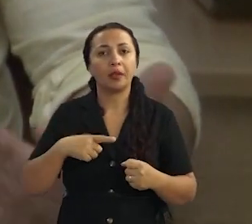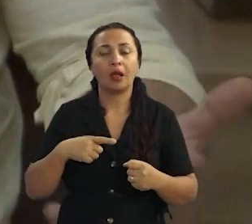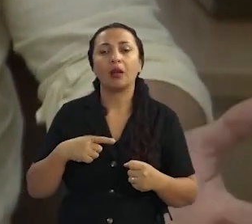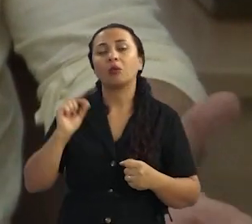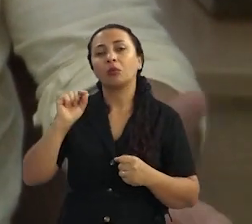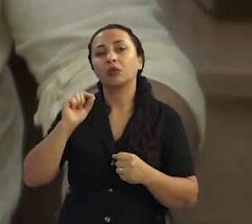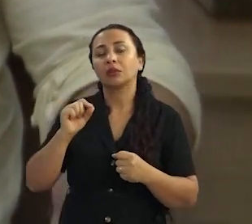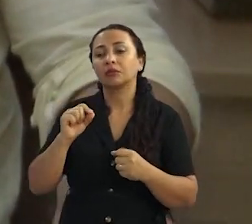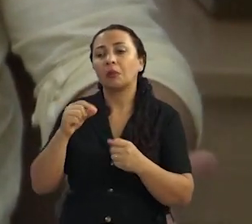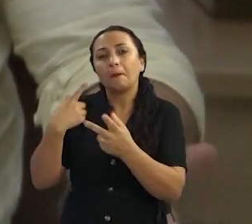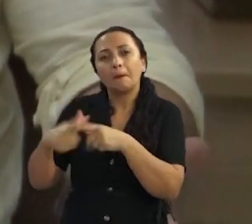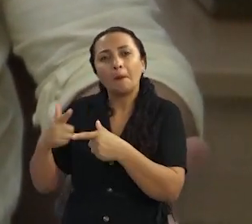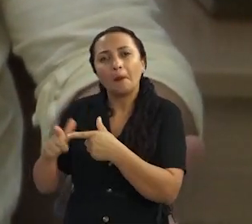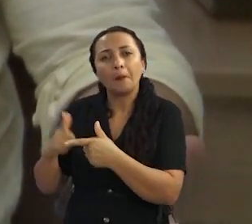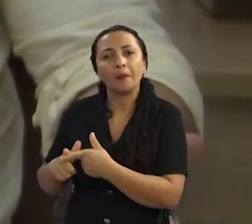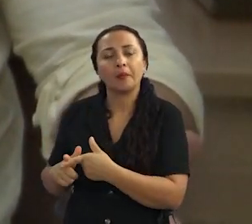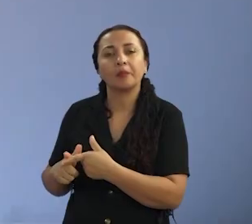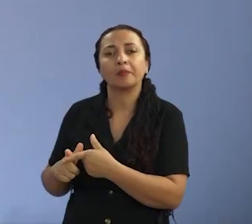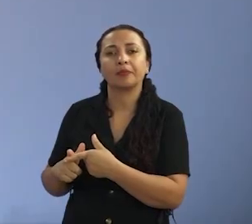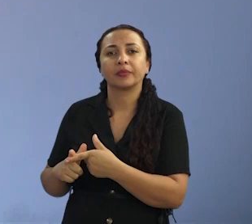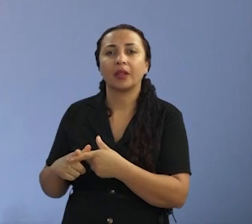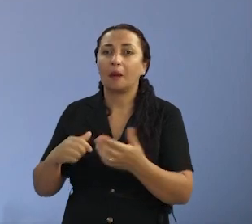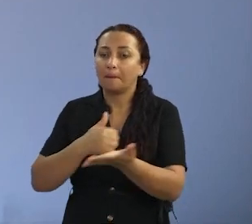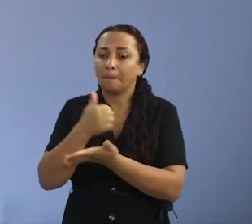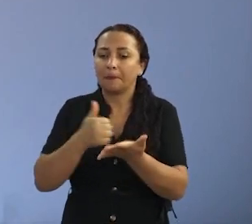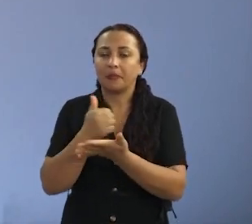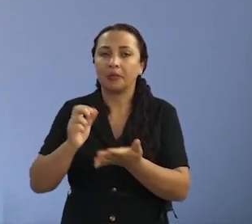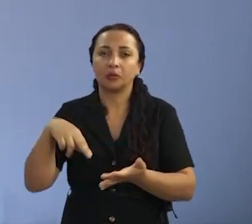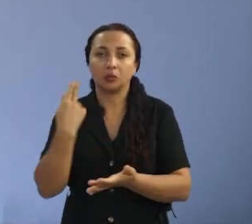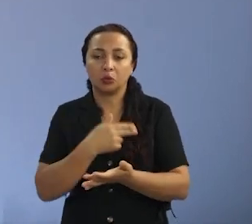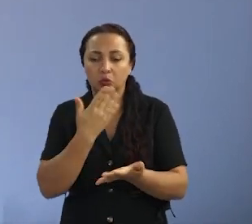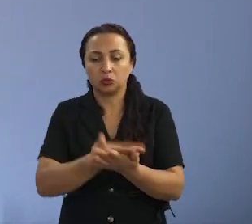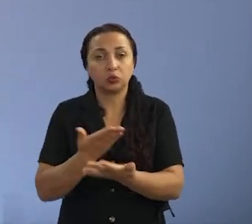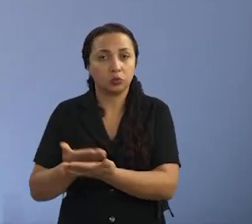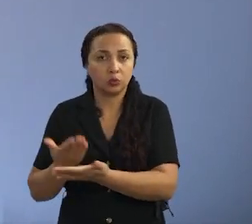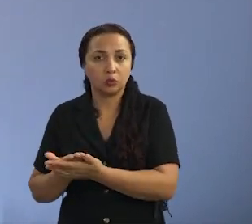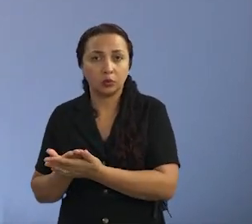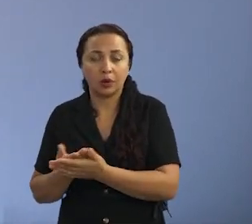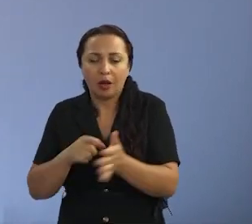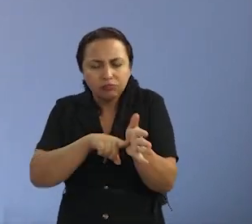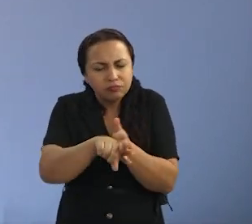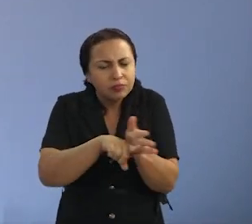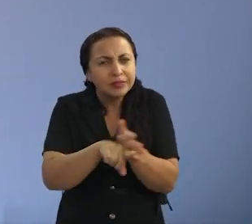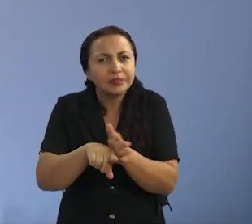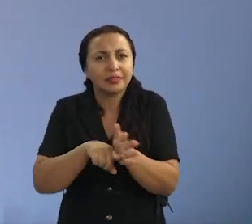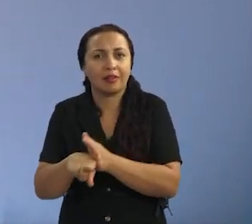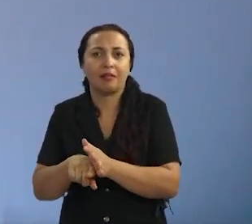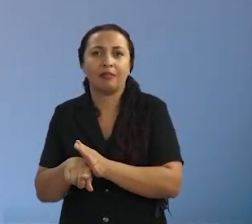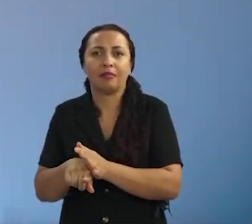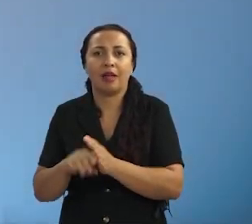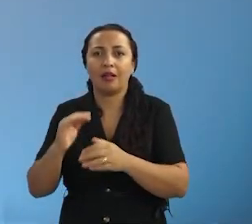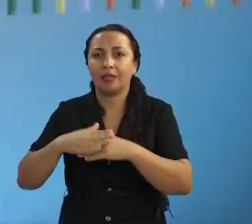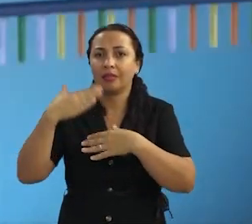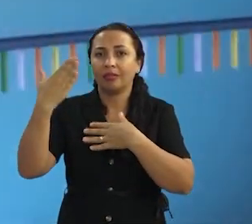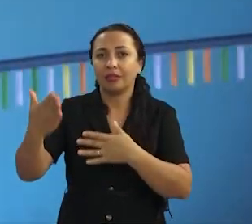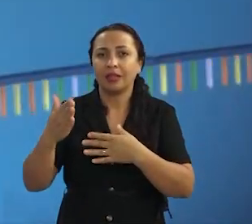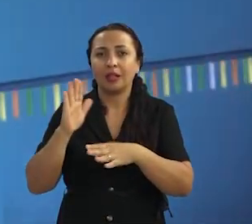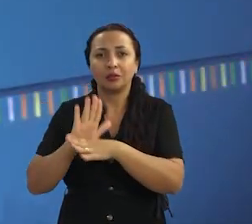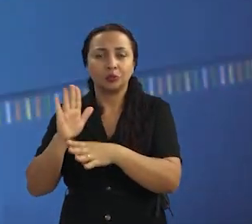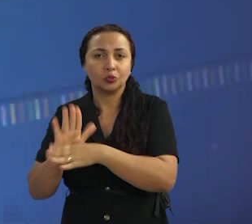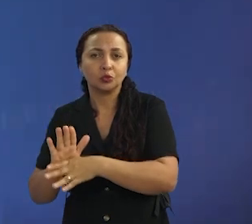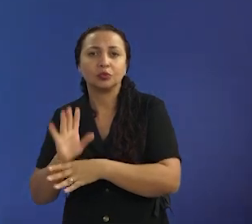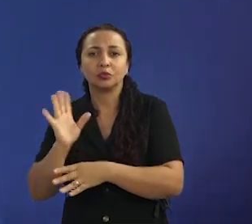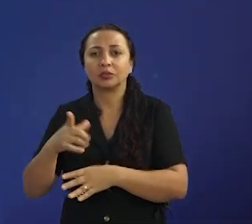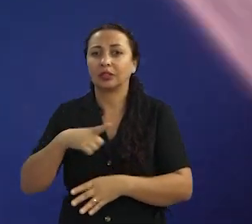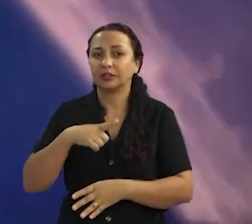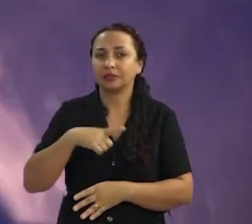ter sua função desregulada. Então, basicamente, no nosso estudo é investigar, além das